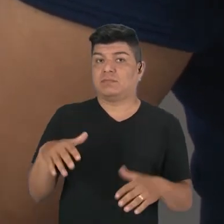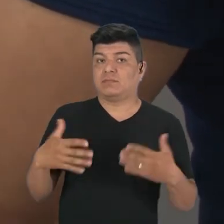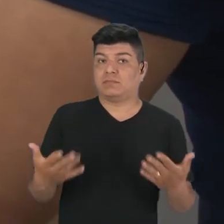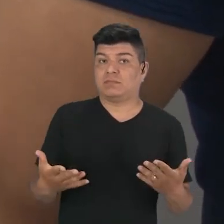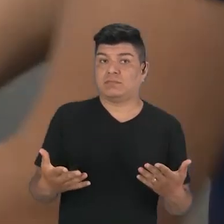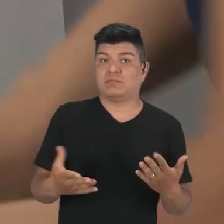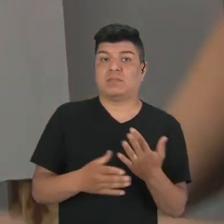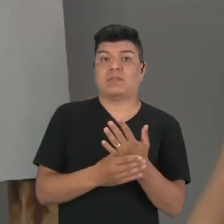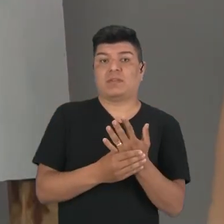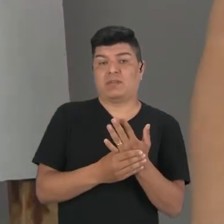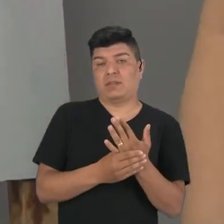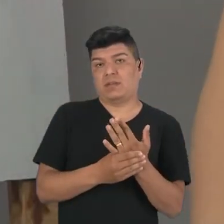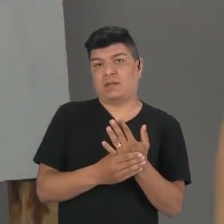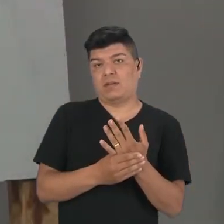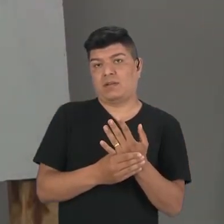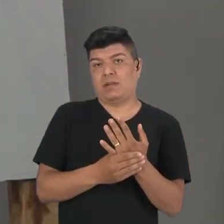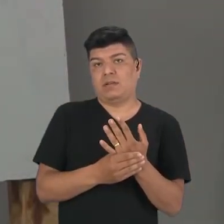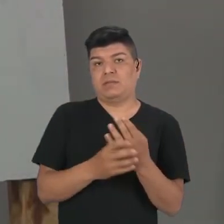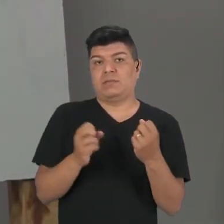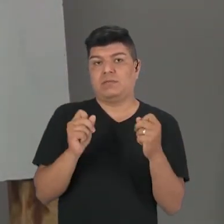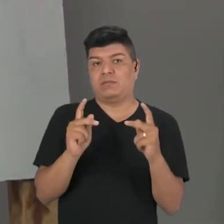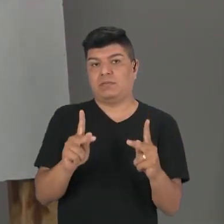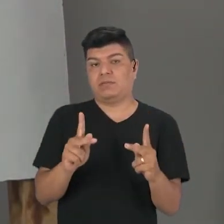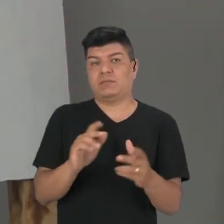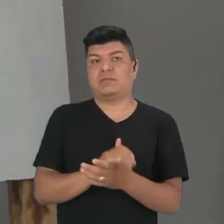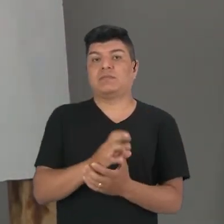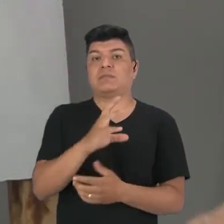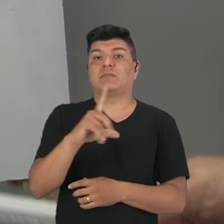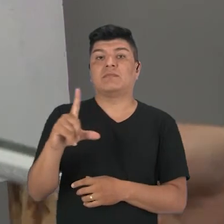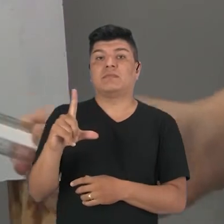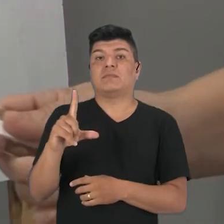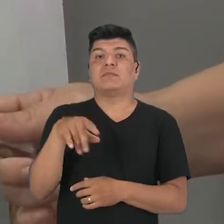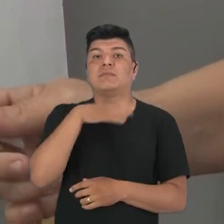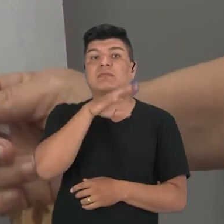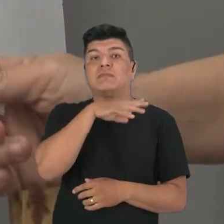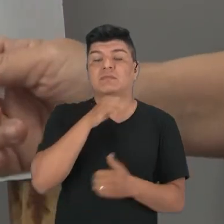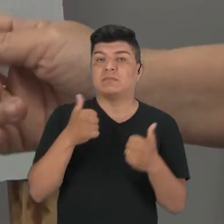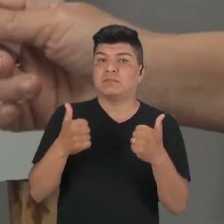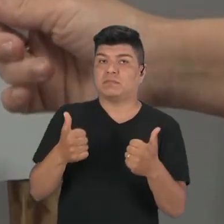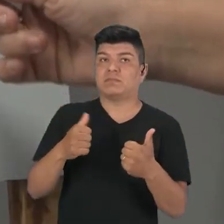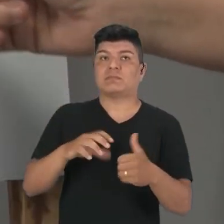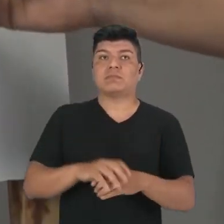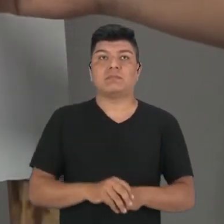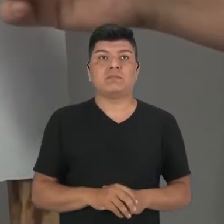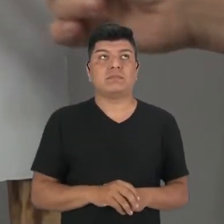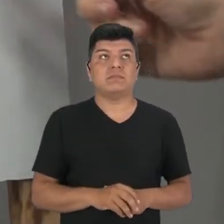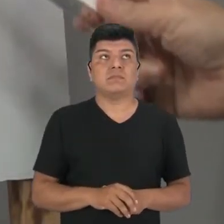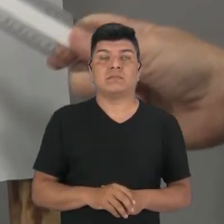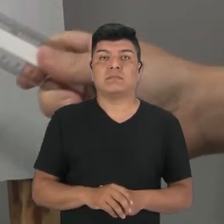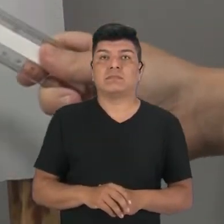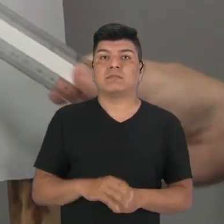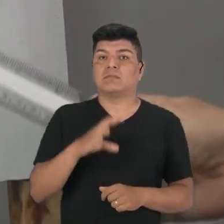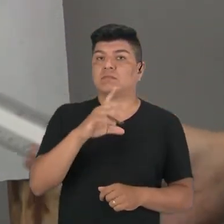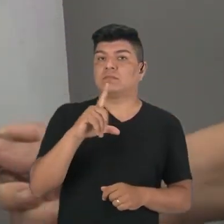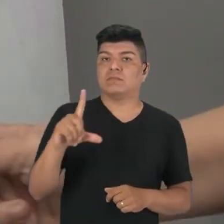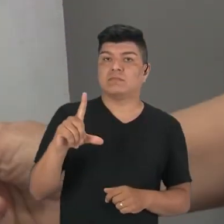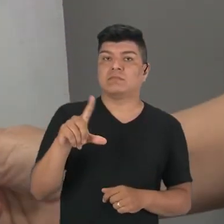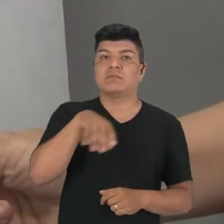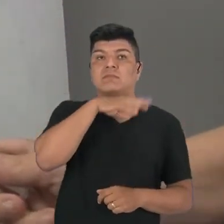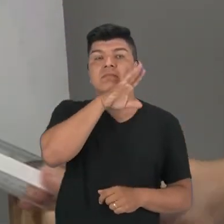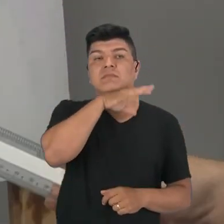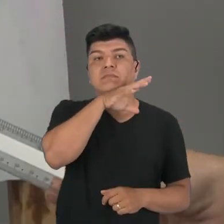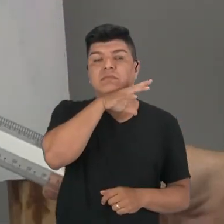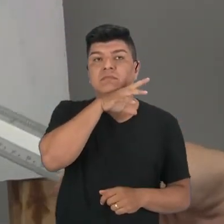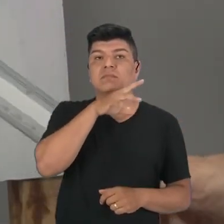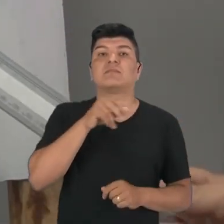e é difusor o coelho nós ficamos nossos animais assim tá nós estamos ferrados ficando Esses